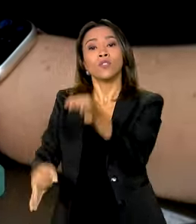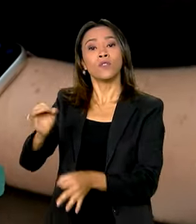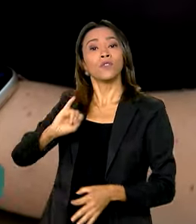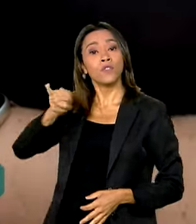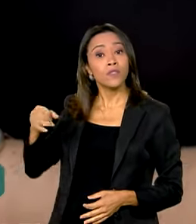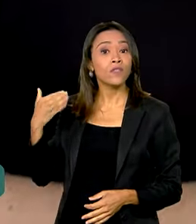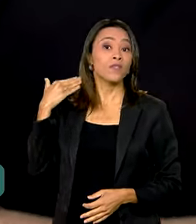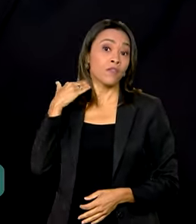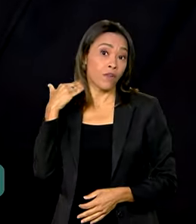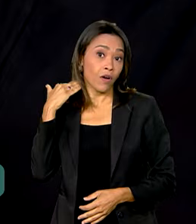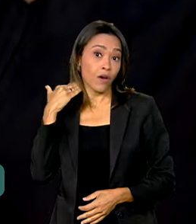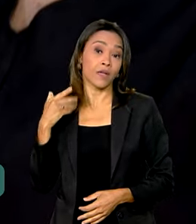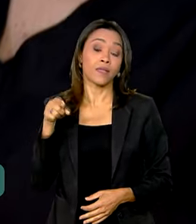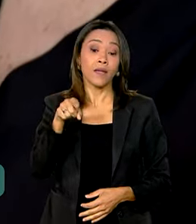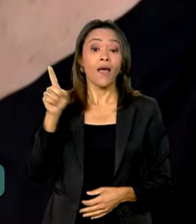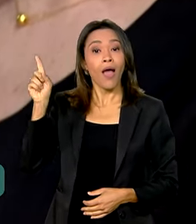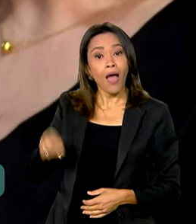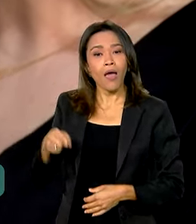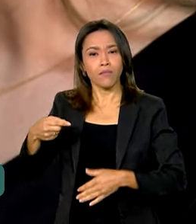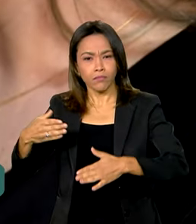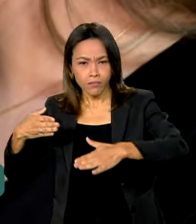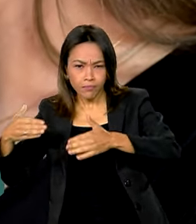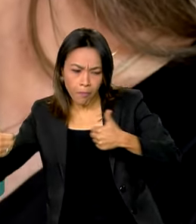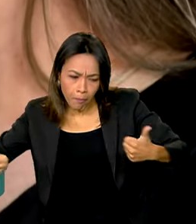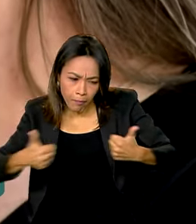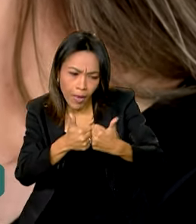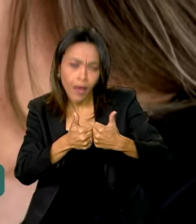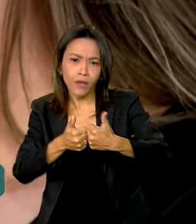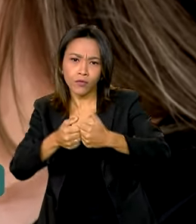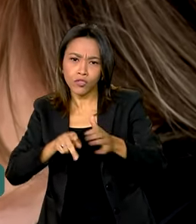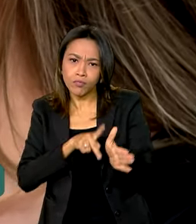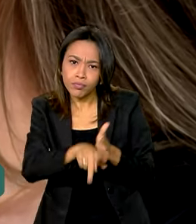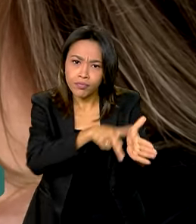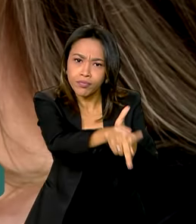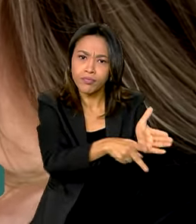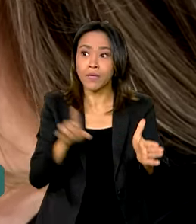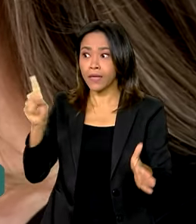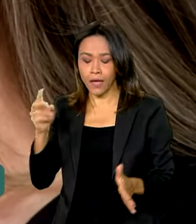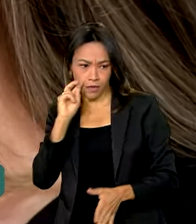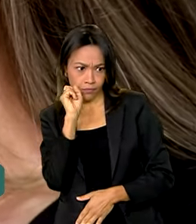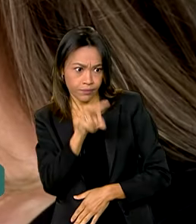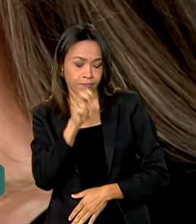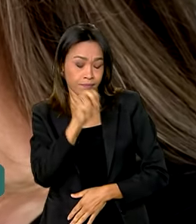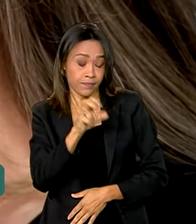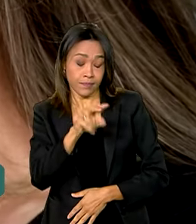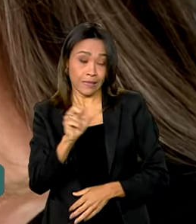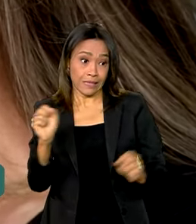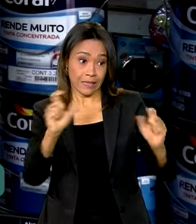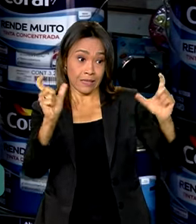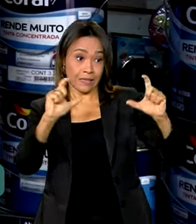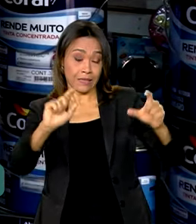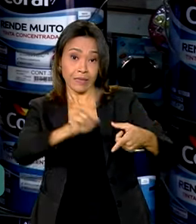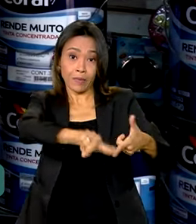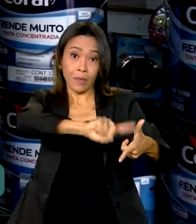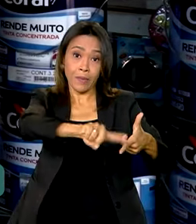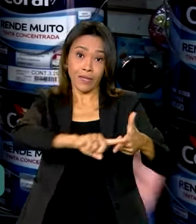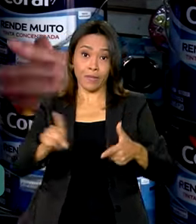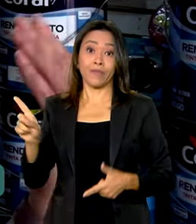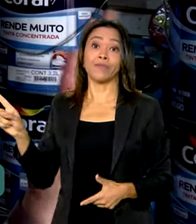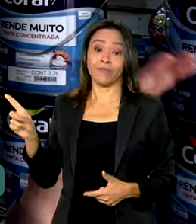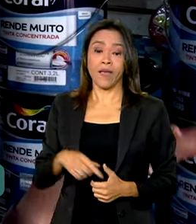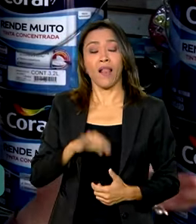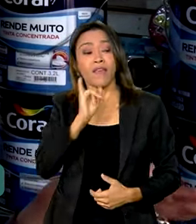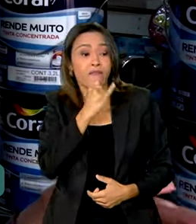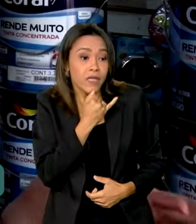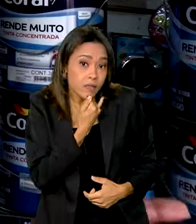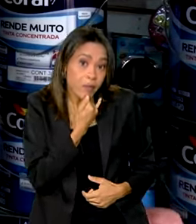Francisco Bernardino com a linha férrea, o que permitiu que Flávia presenciasse vários problemas. Infelizmente, o